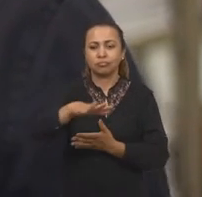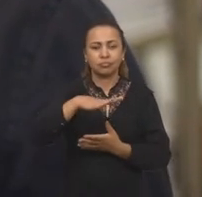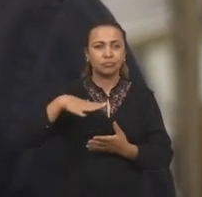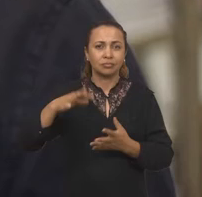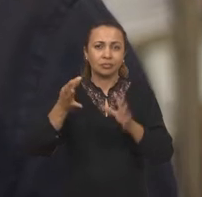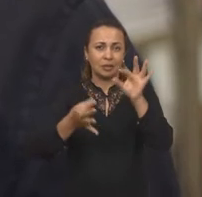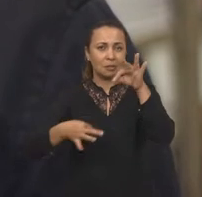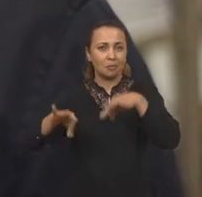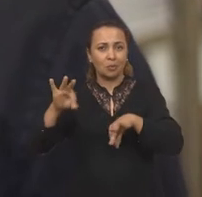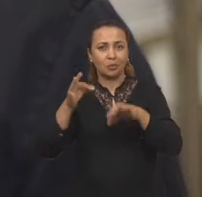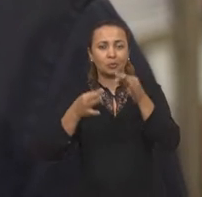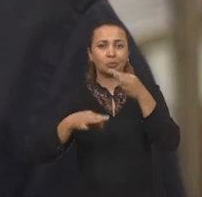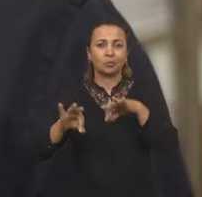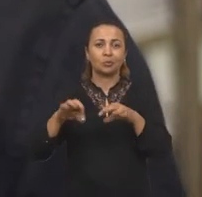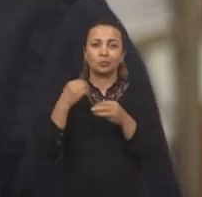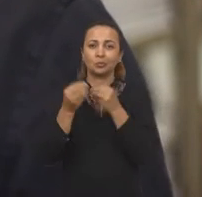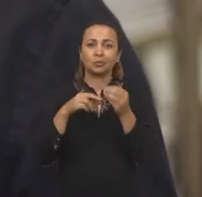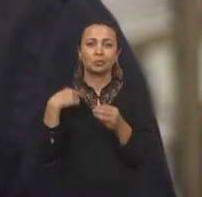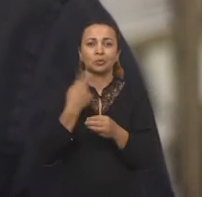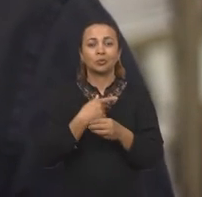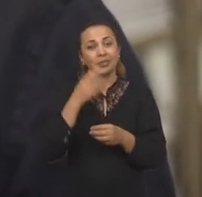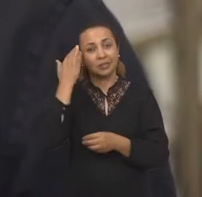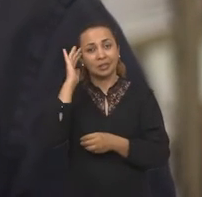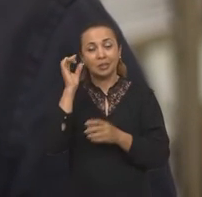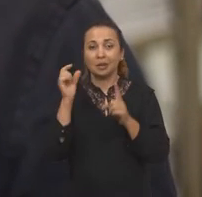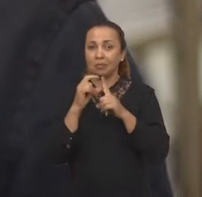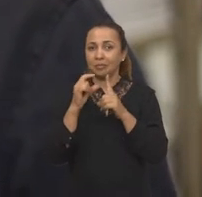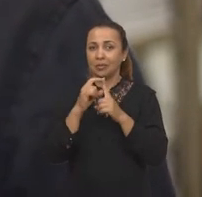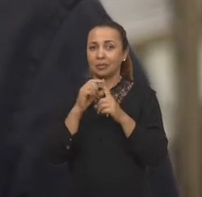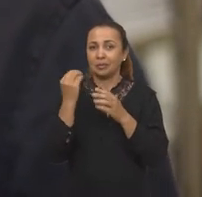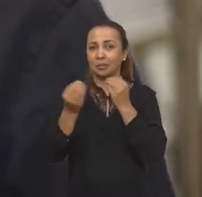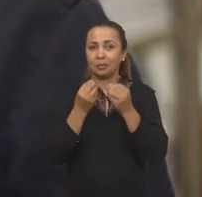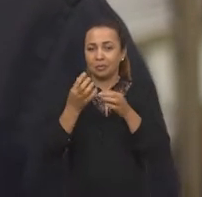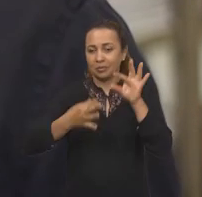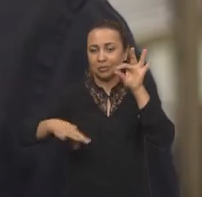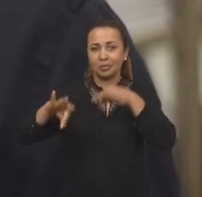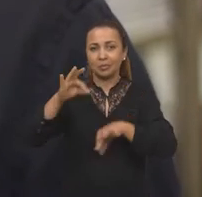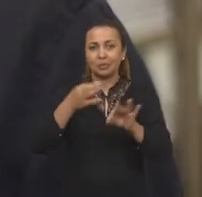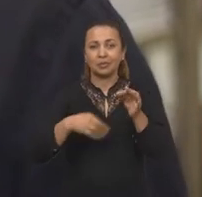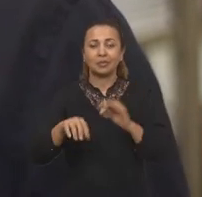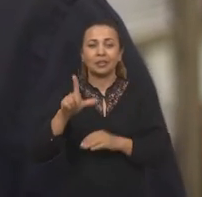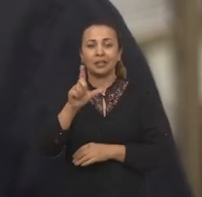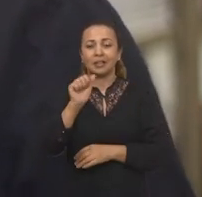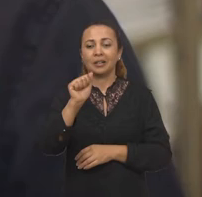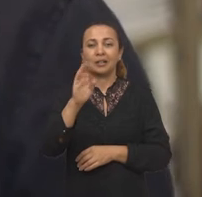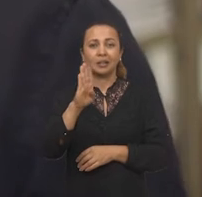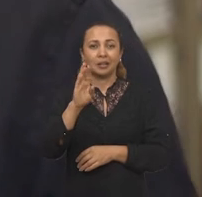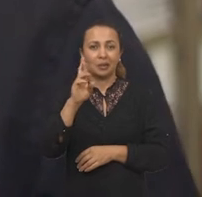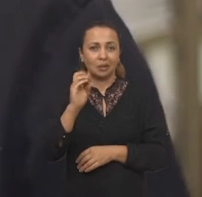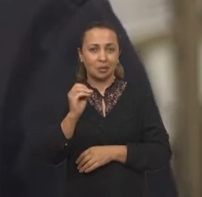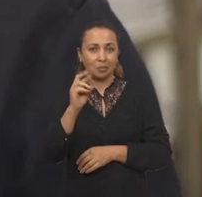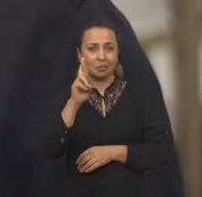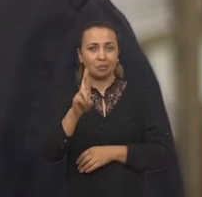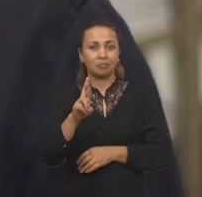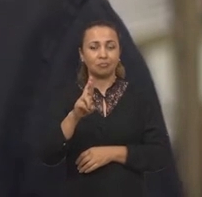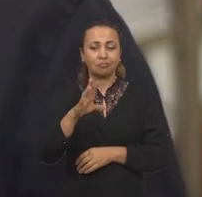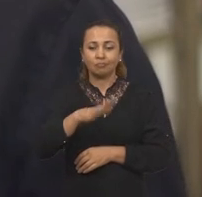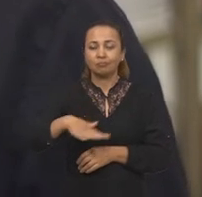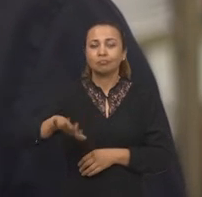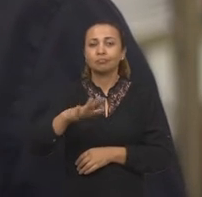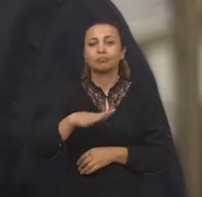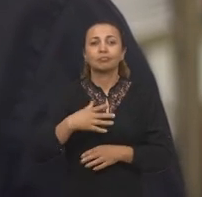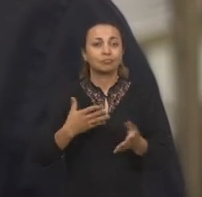um laboratório, como a gente entende a palavra, né, com laboratório como espaço de labor. Espaço de trabalho, espaço de